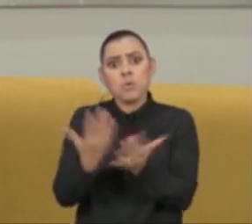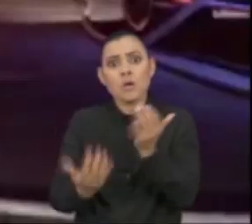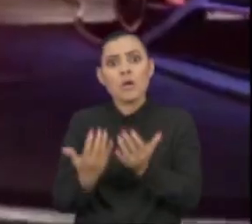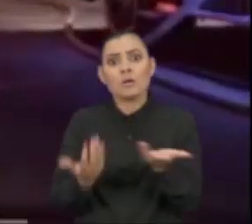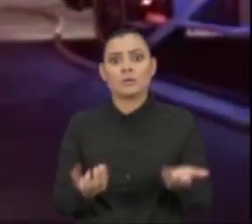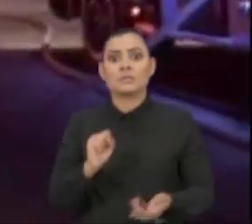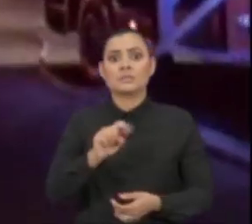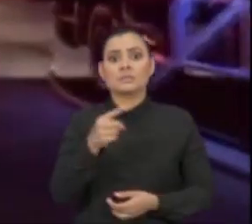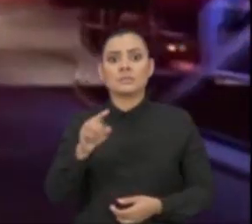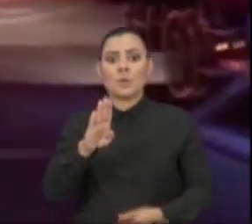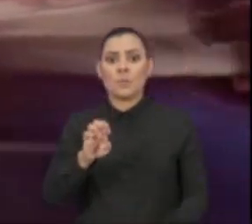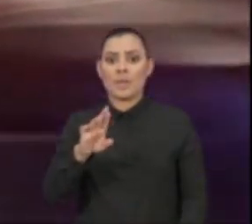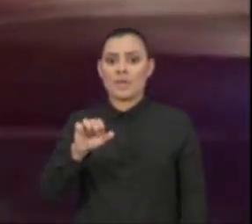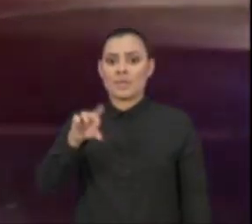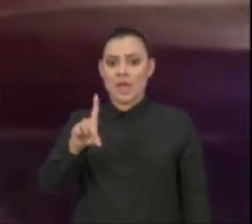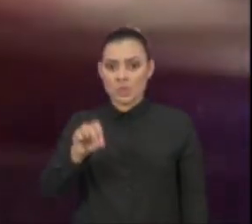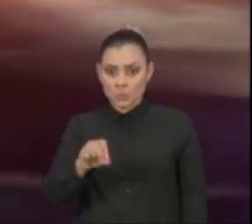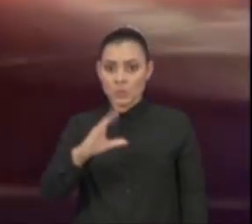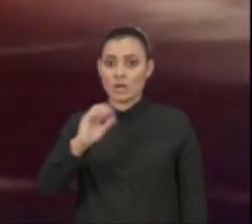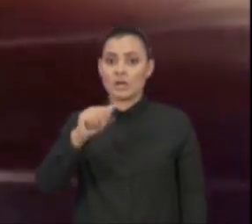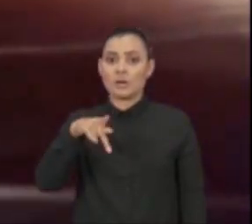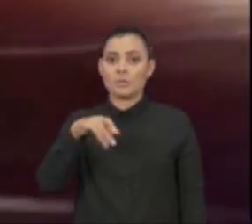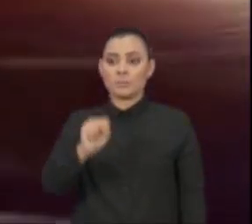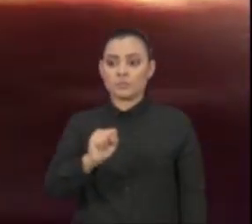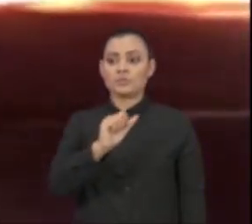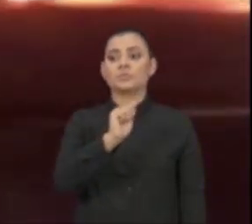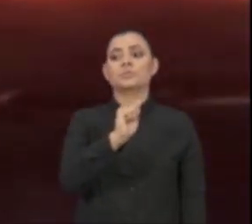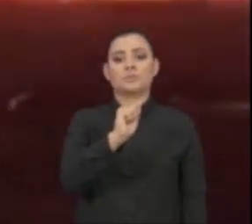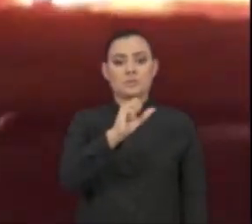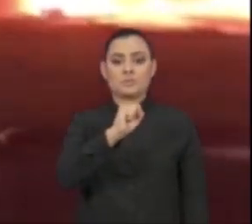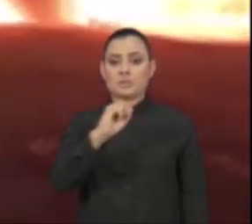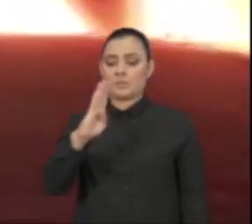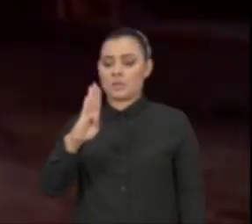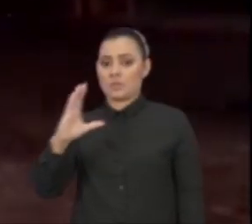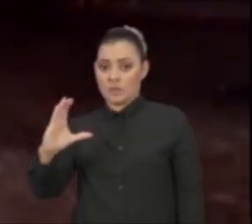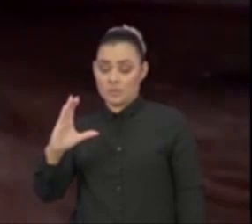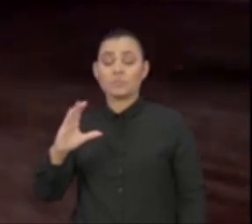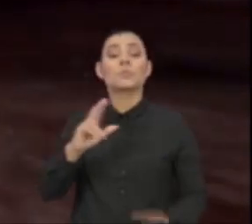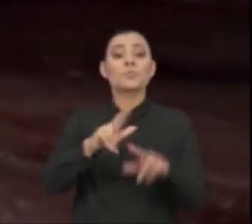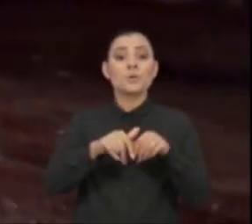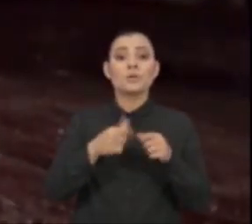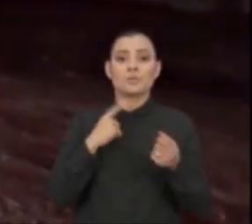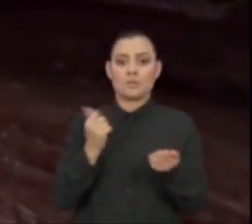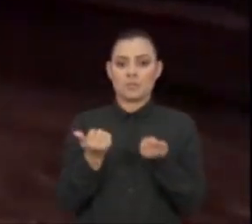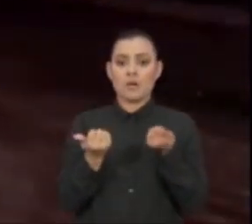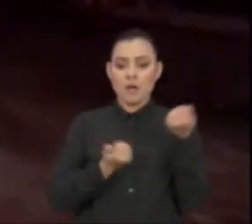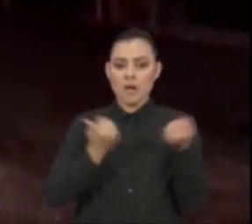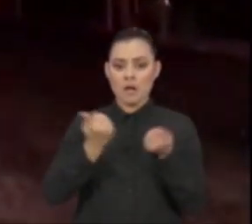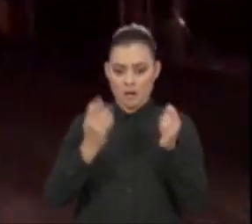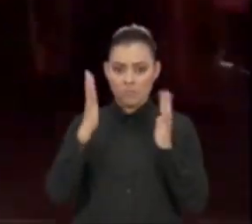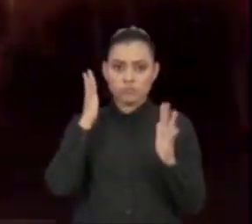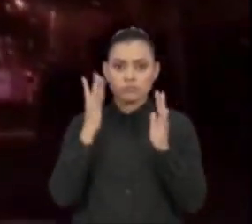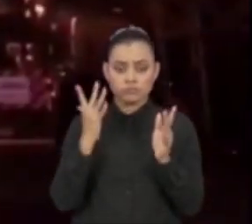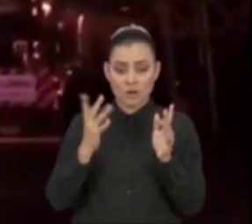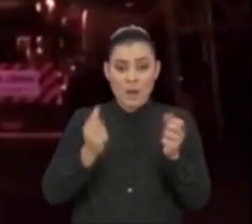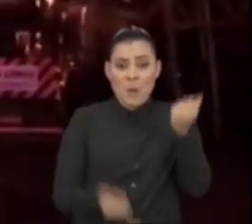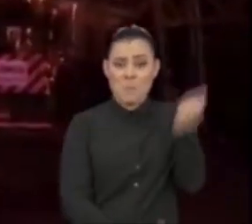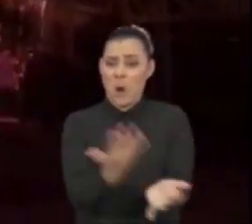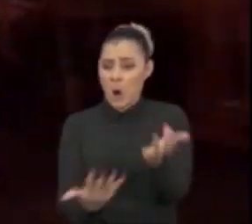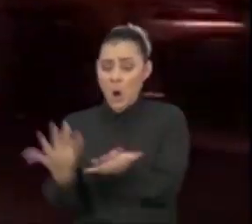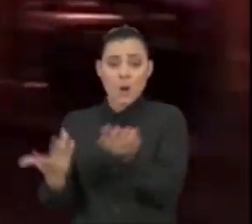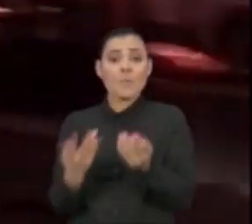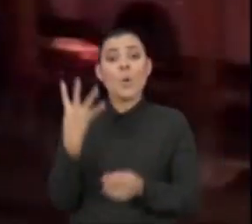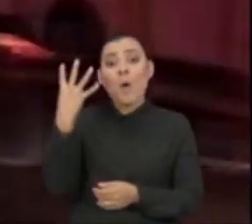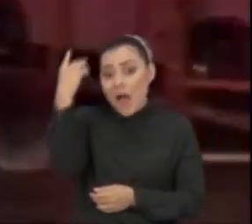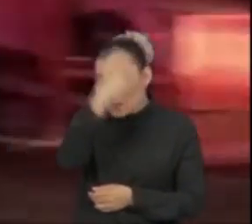São Paulo. O fogo começou ontem às 10 da noite num pátio de veículos e levou 4 horas até ser controlado. Foram